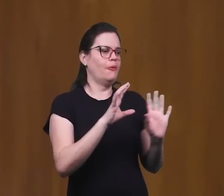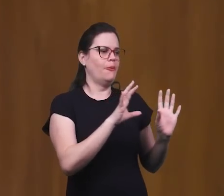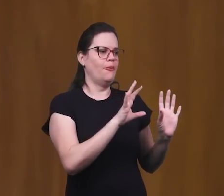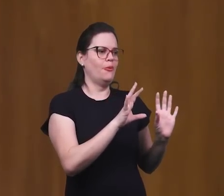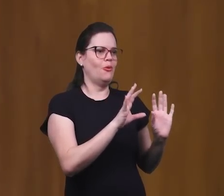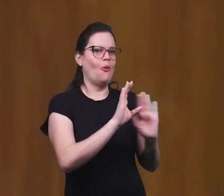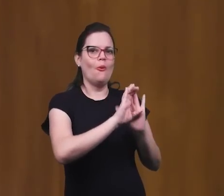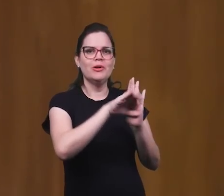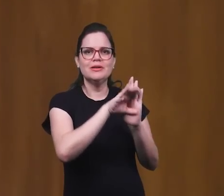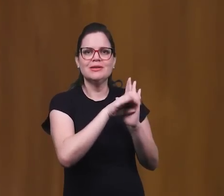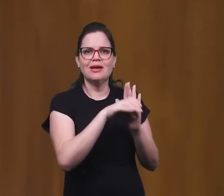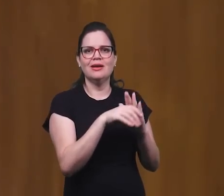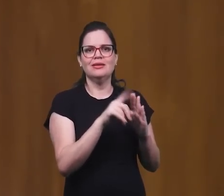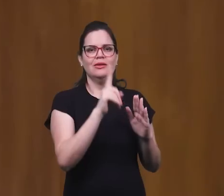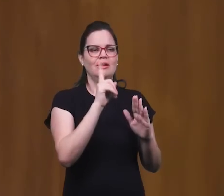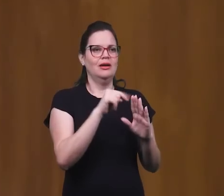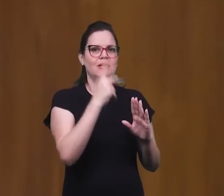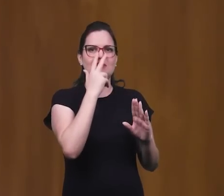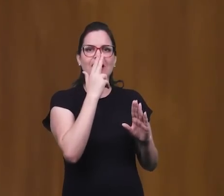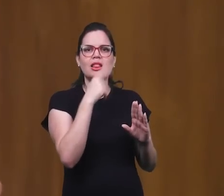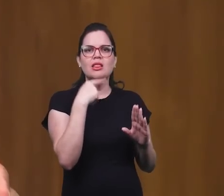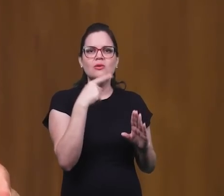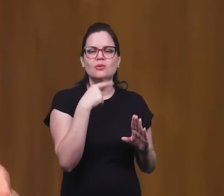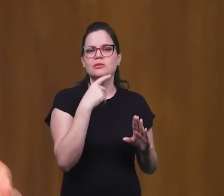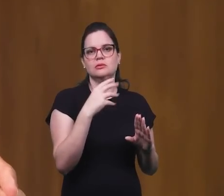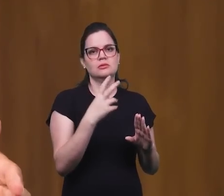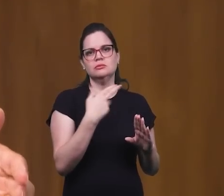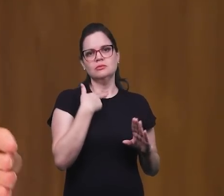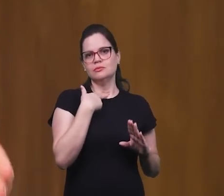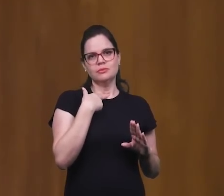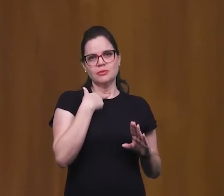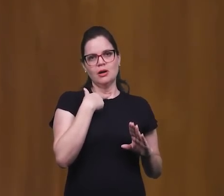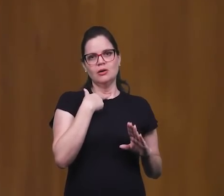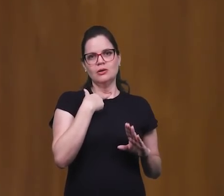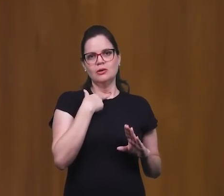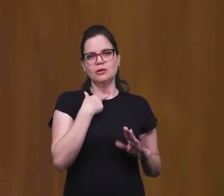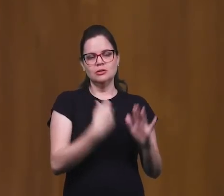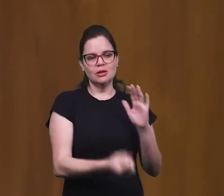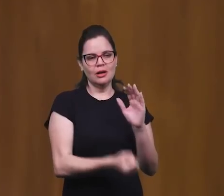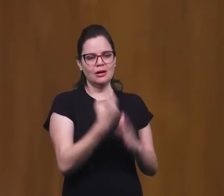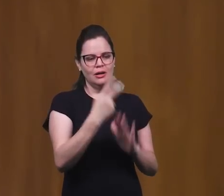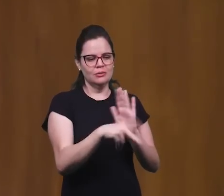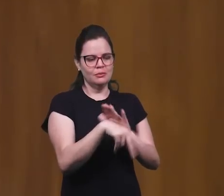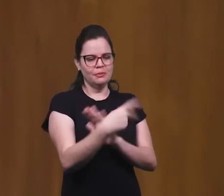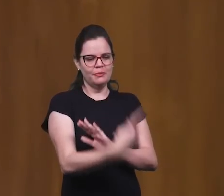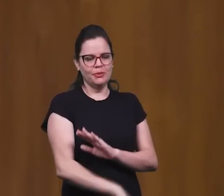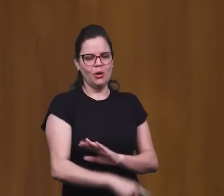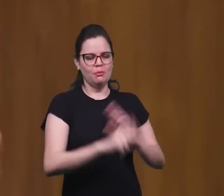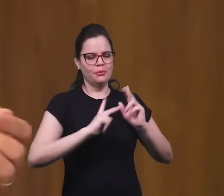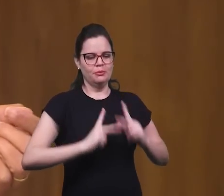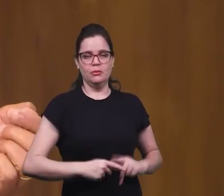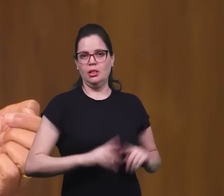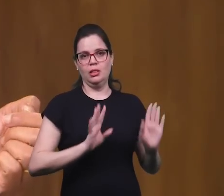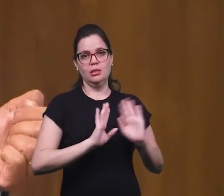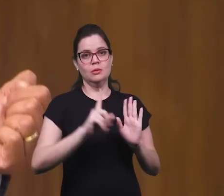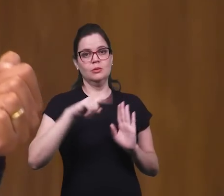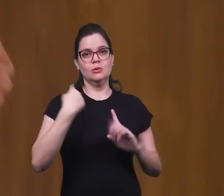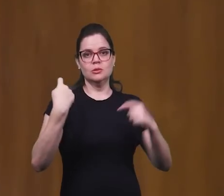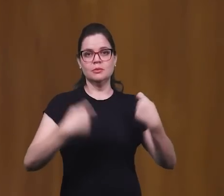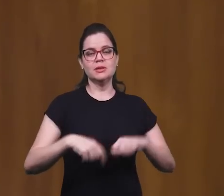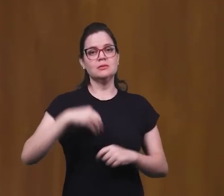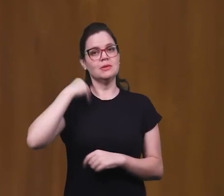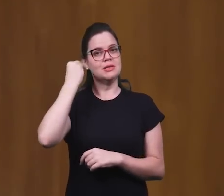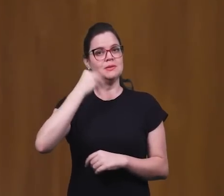não pode ser incerto, né? Porque ele não pode ser aquilo produzido pelo homem. Nós temos que buscar essa experiência para que o